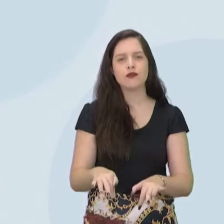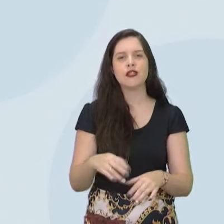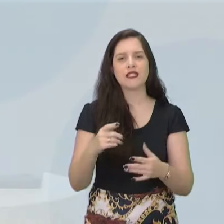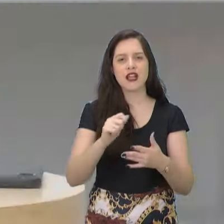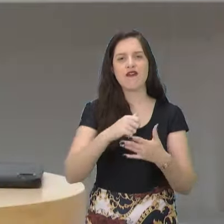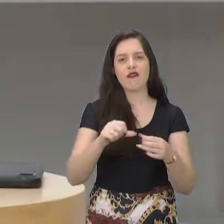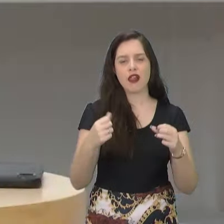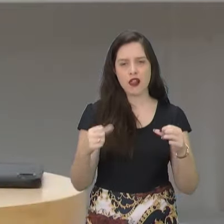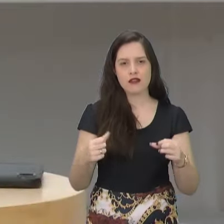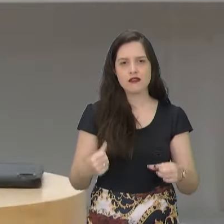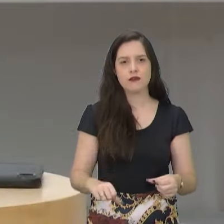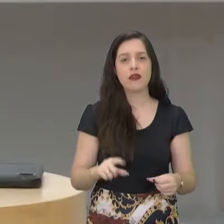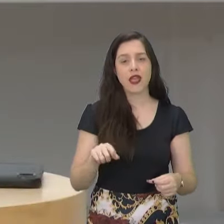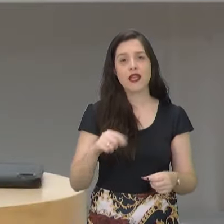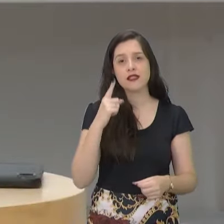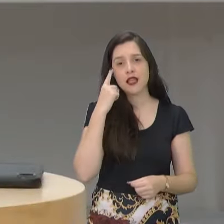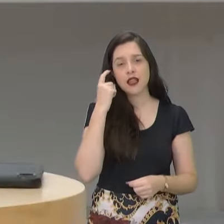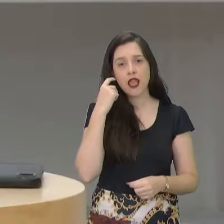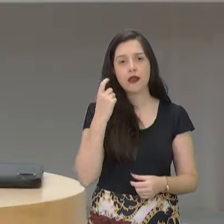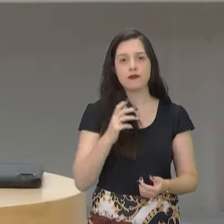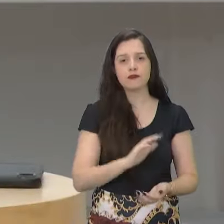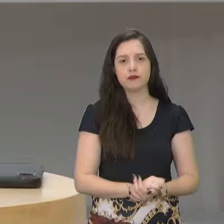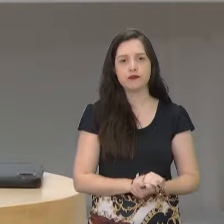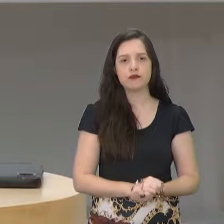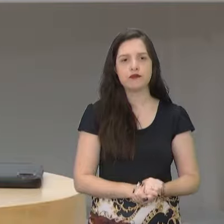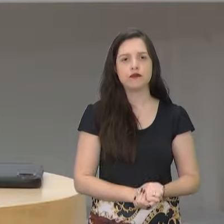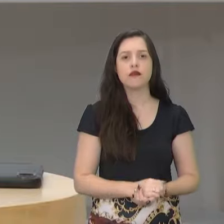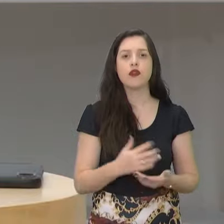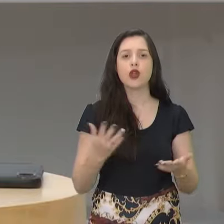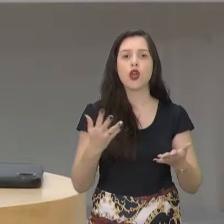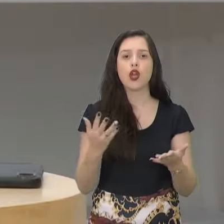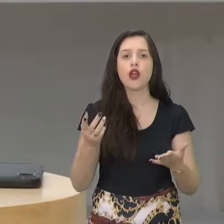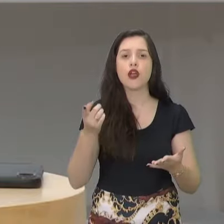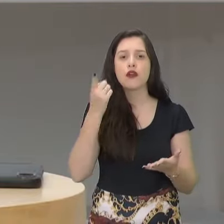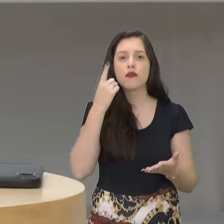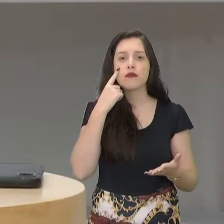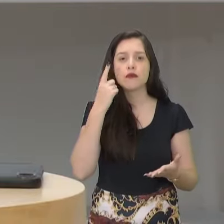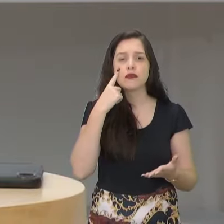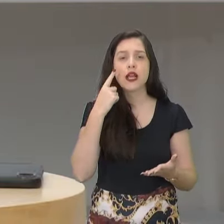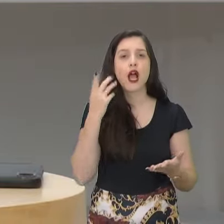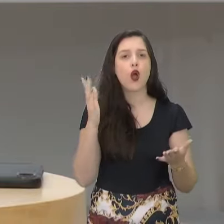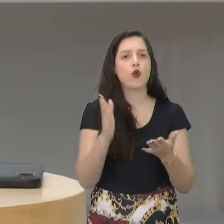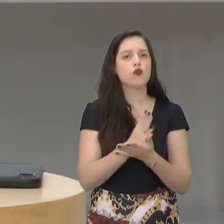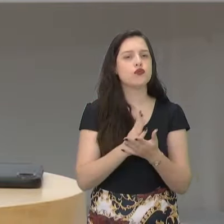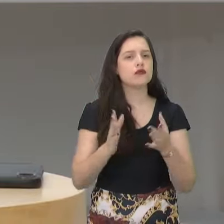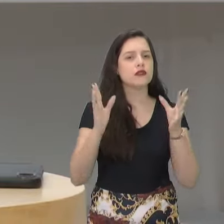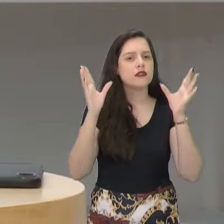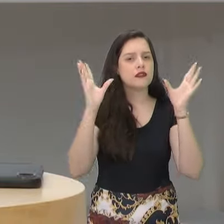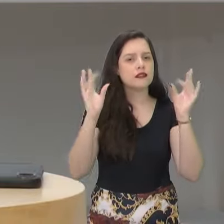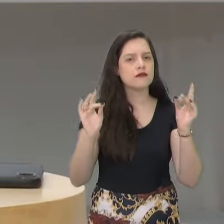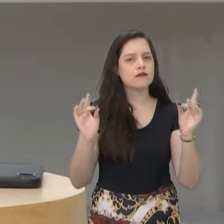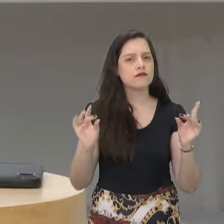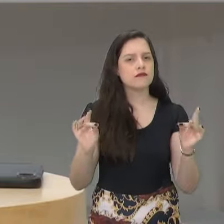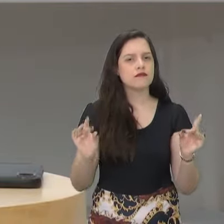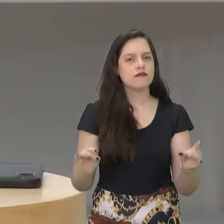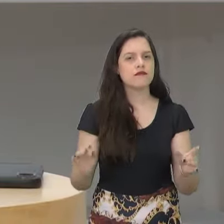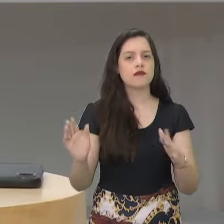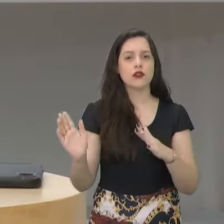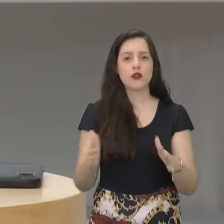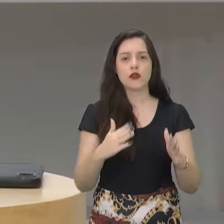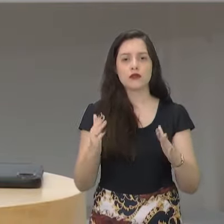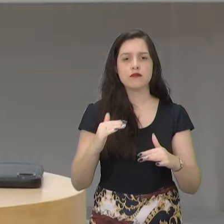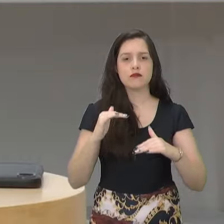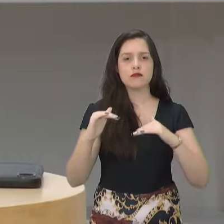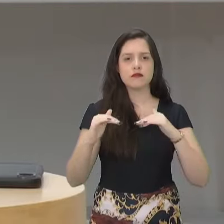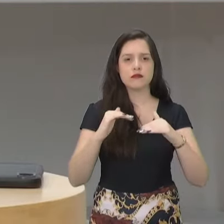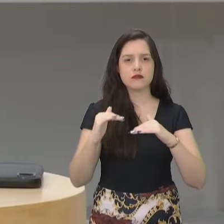avaliação. Essa é a ideia. Bom, vamos ver então aí em detalhes a introdução, o desenvolvimento